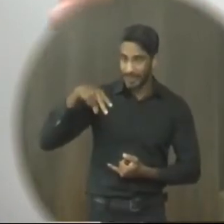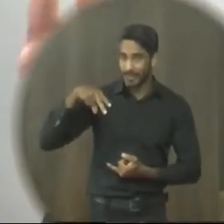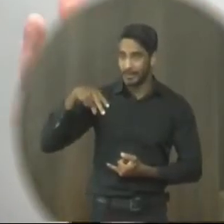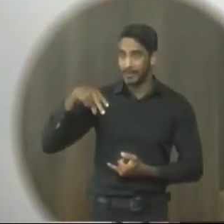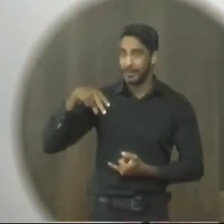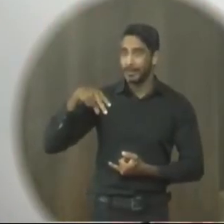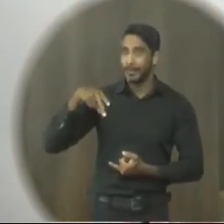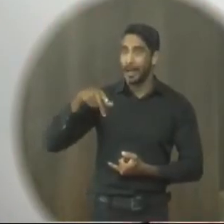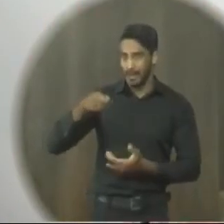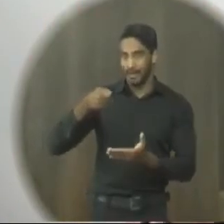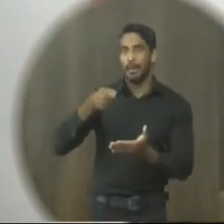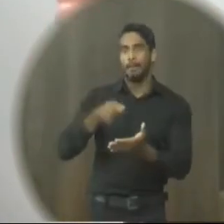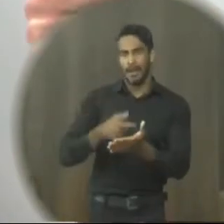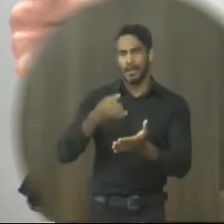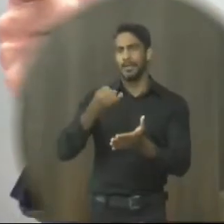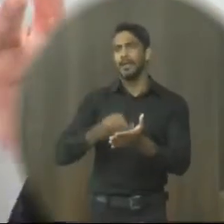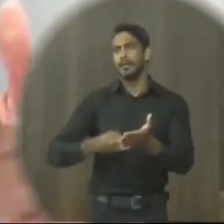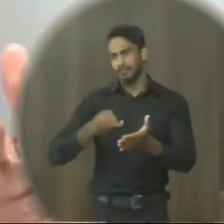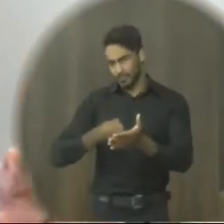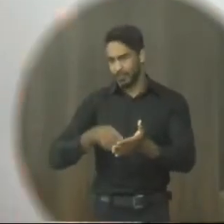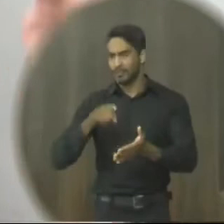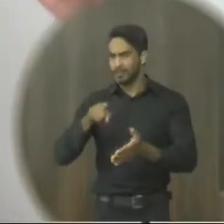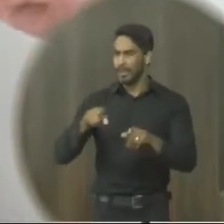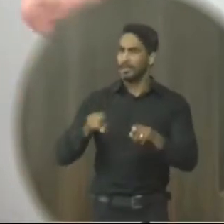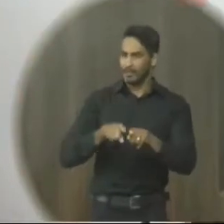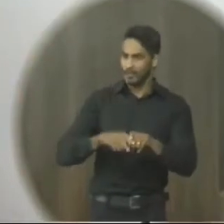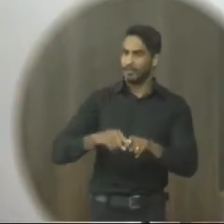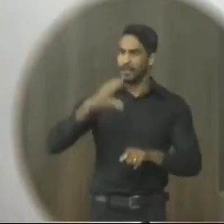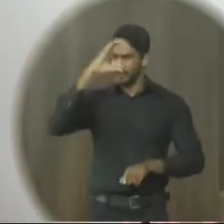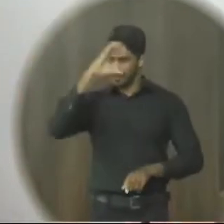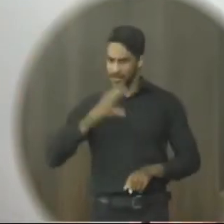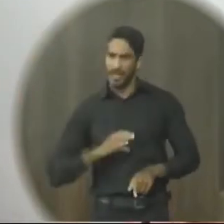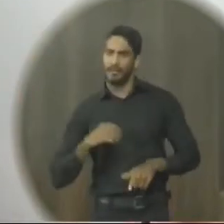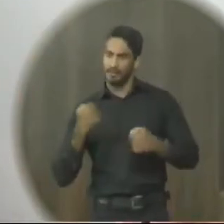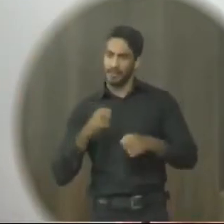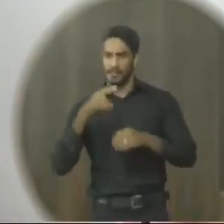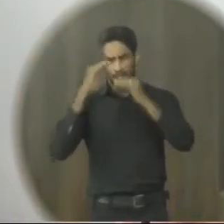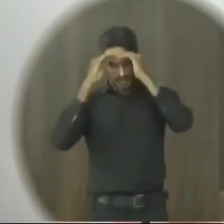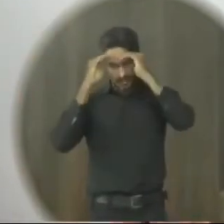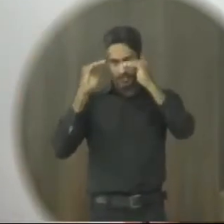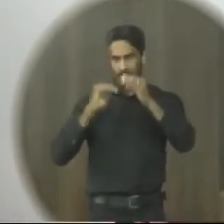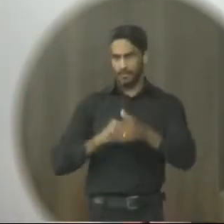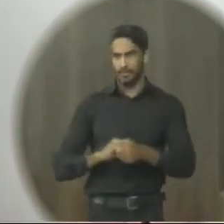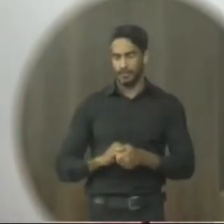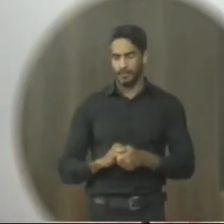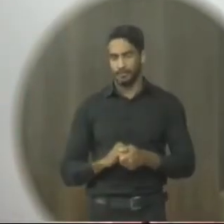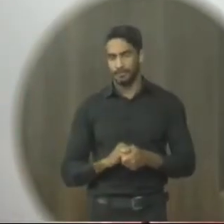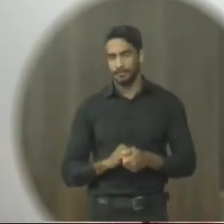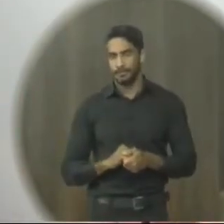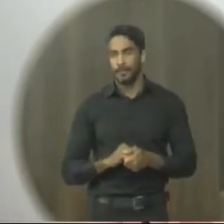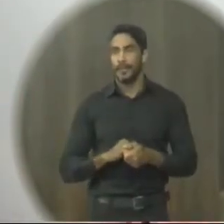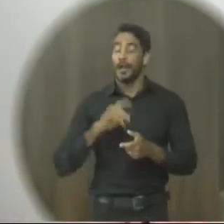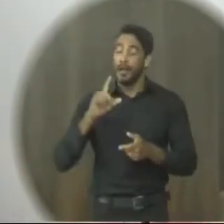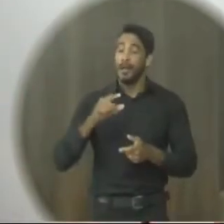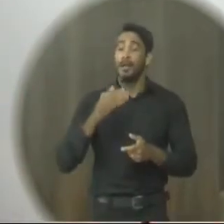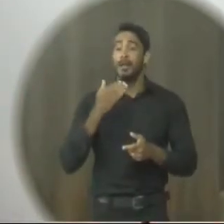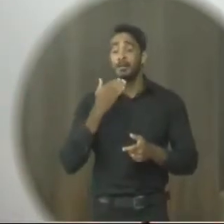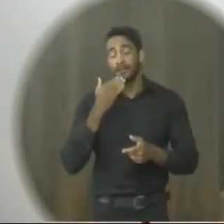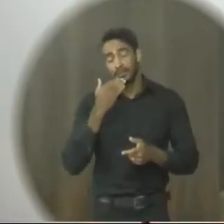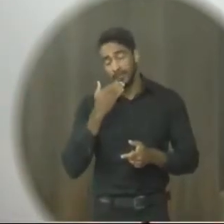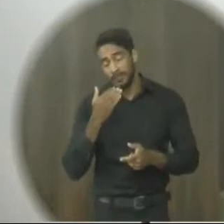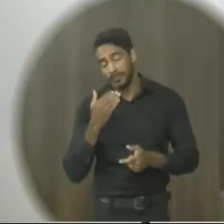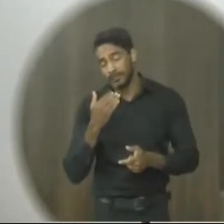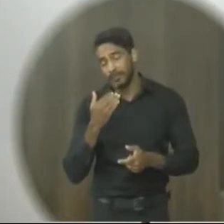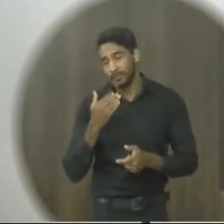também é pagadora de impostos, ela também, a cidadã, merece ser tratada. Então é o seguinte, é nesse sentido que eu peço. E parece